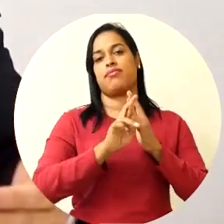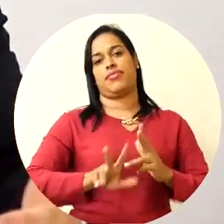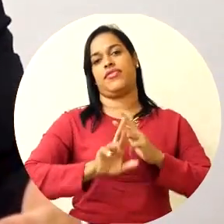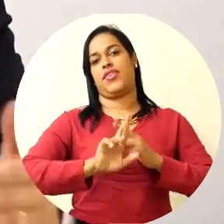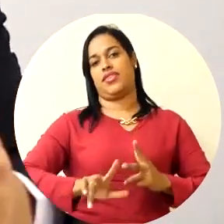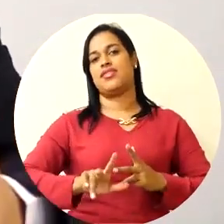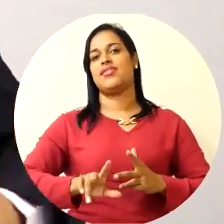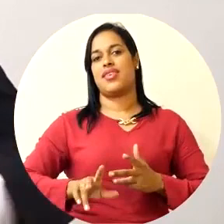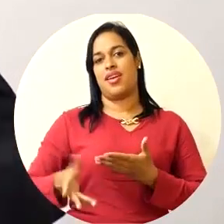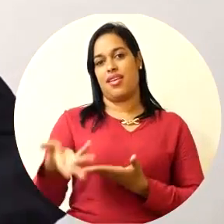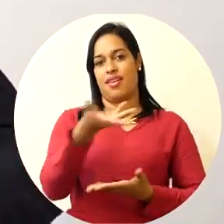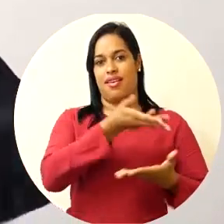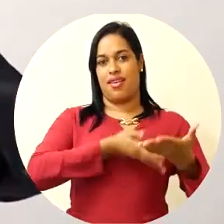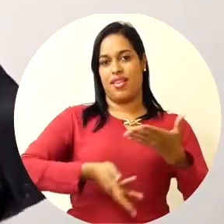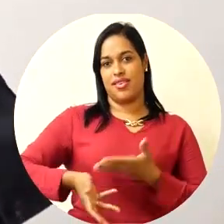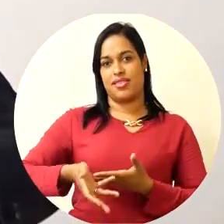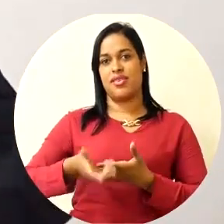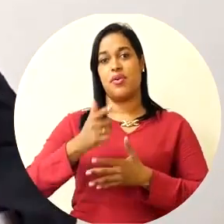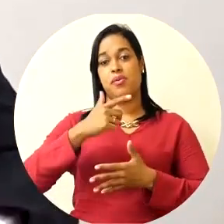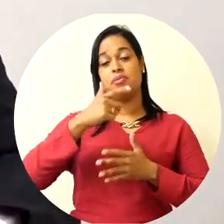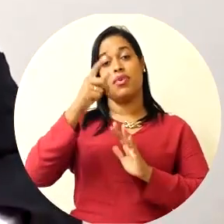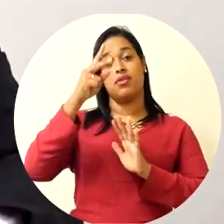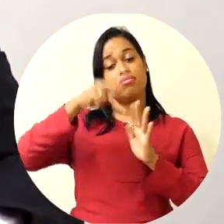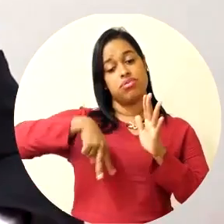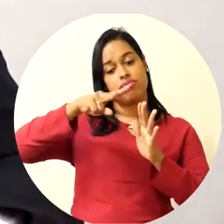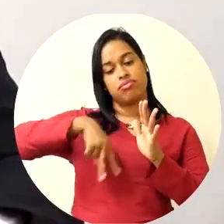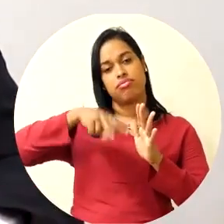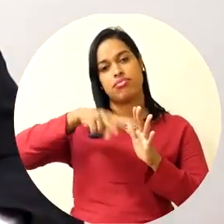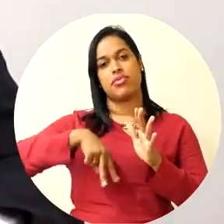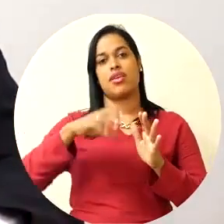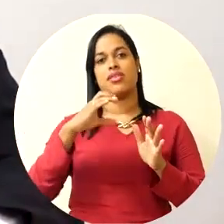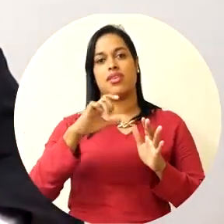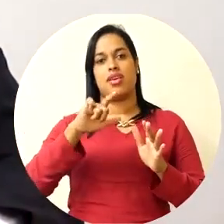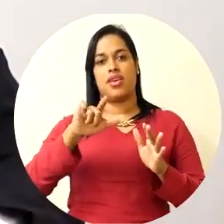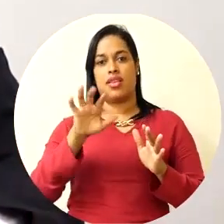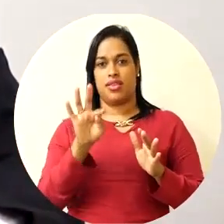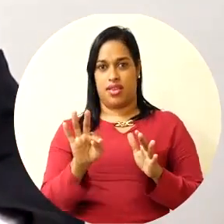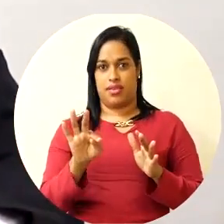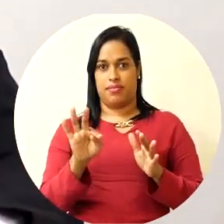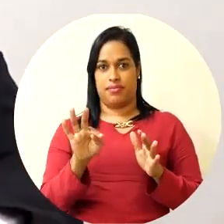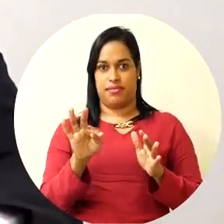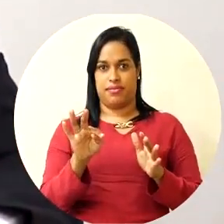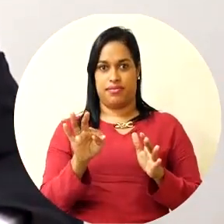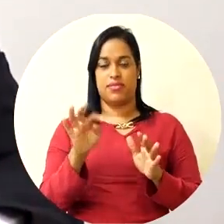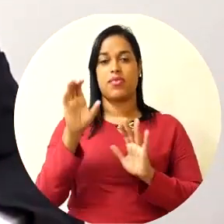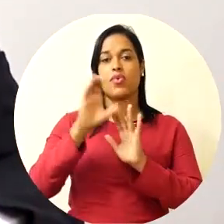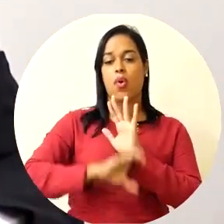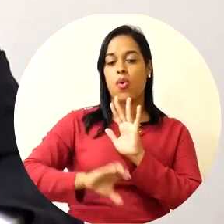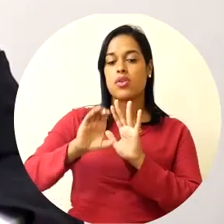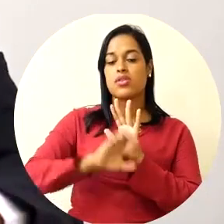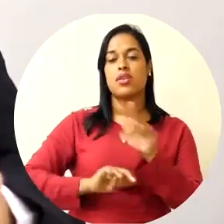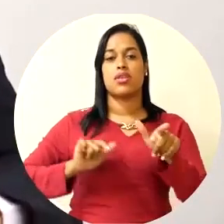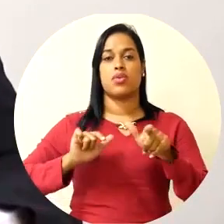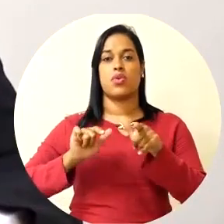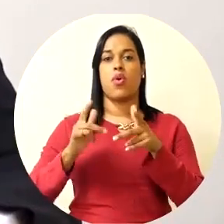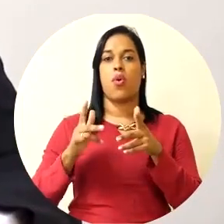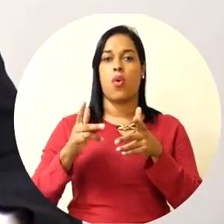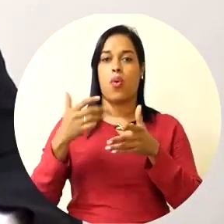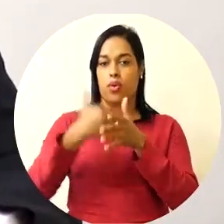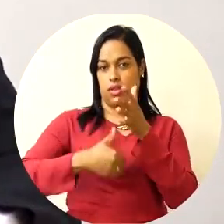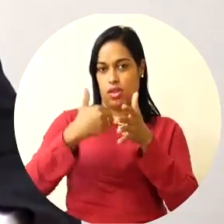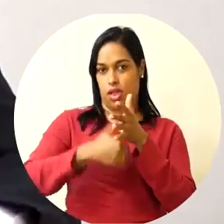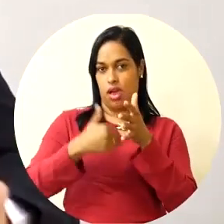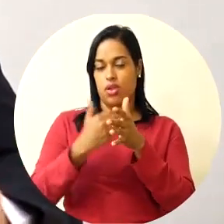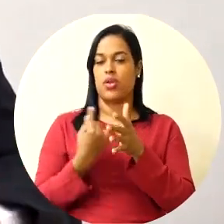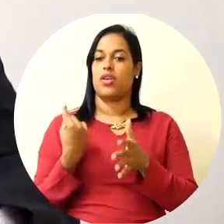de relação de trabalho e relação de emprego. Leiam a consolidação das leis de trabalho, a CLT. Vamos lá. O conceito de contrato